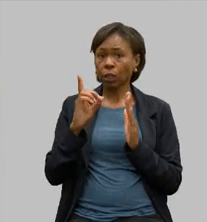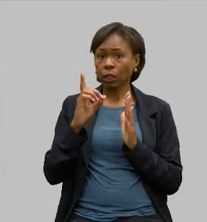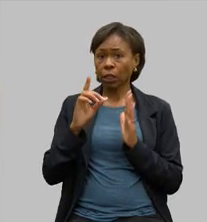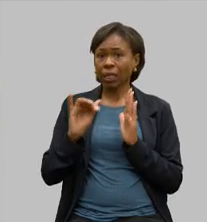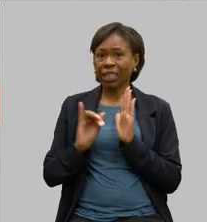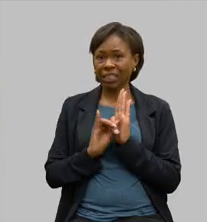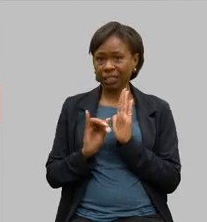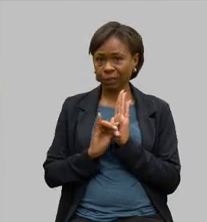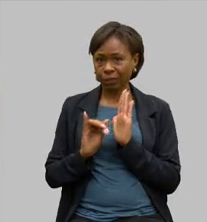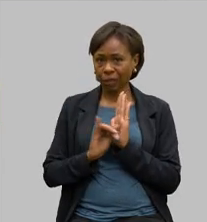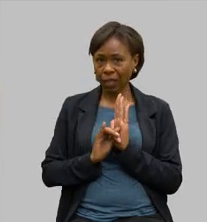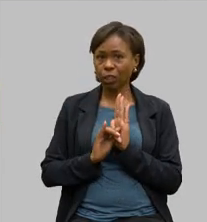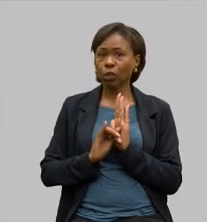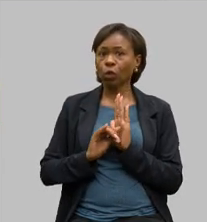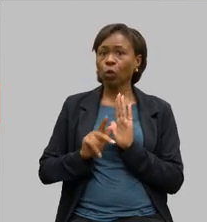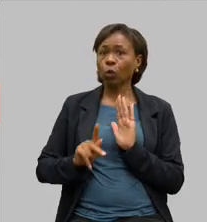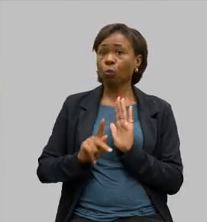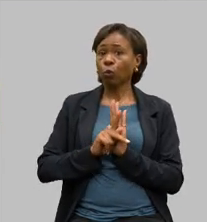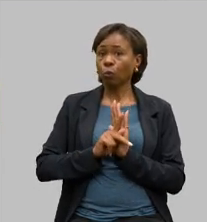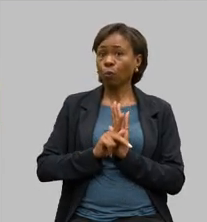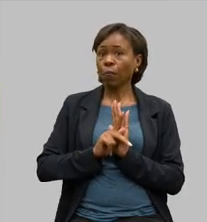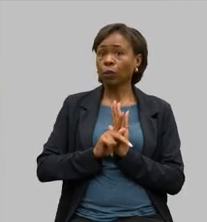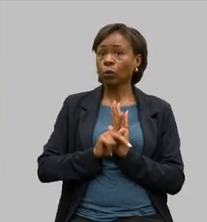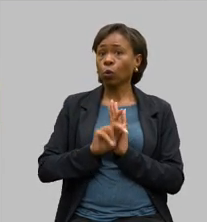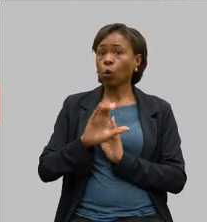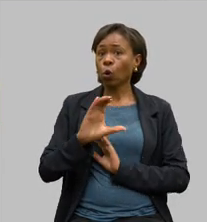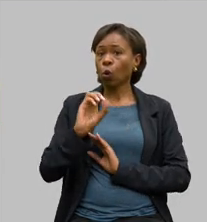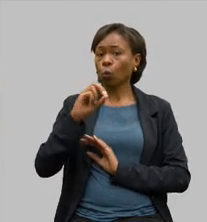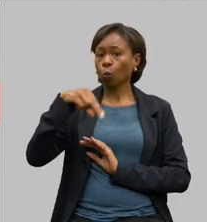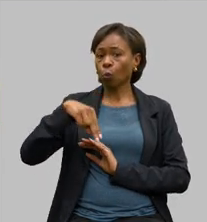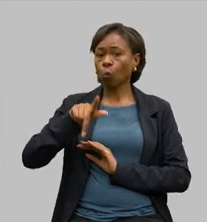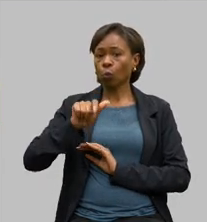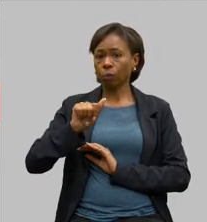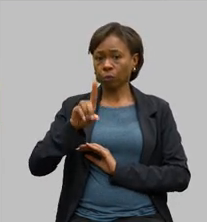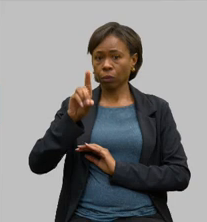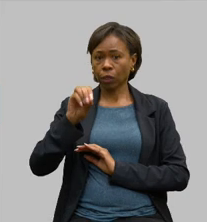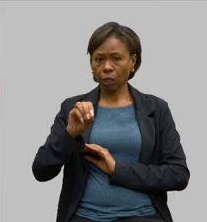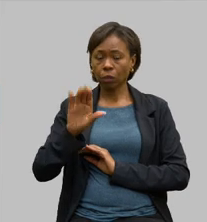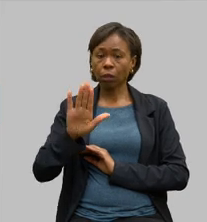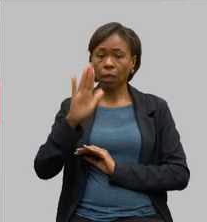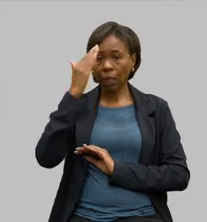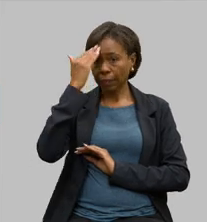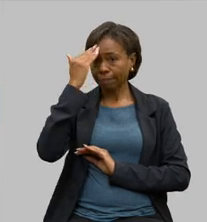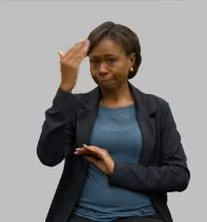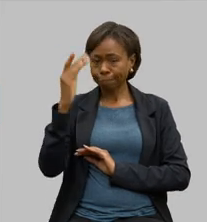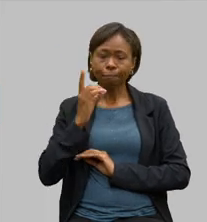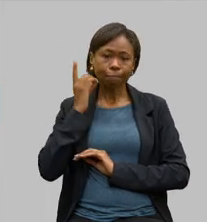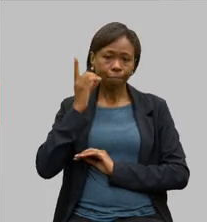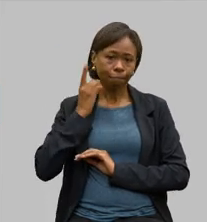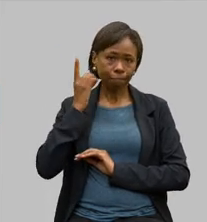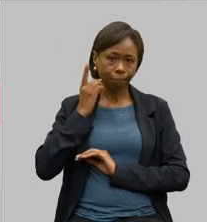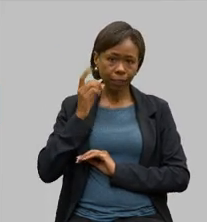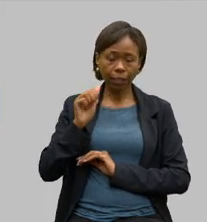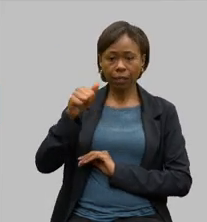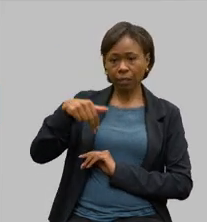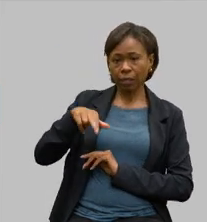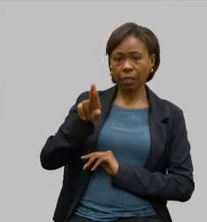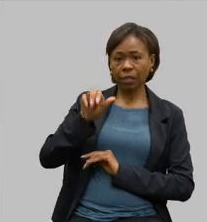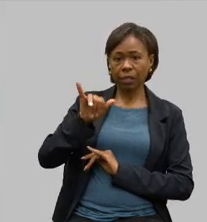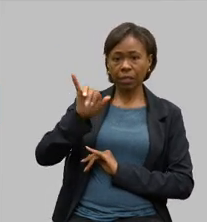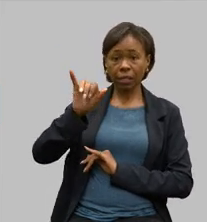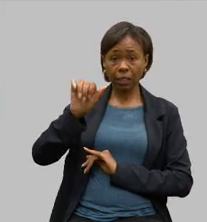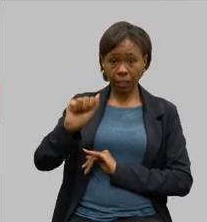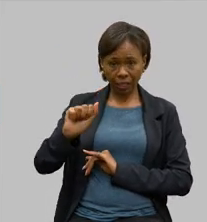eu agradeço a nossa deputada eh que não eh está aqui mas que a deputada André de Jesus que